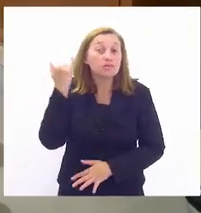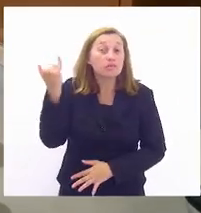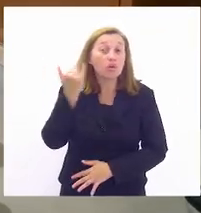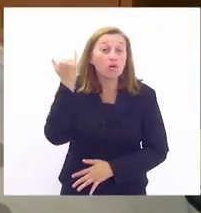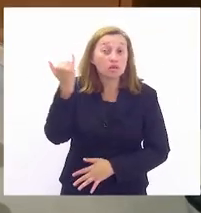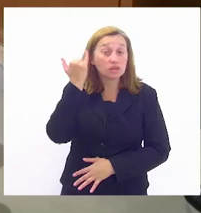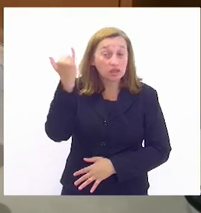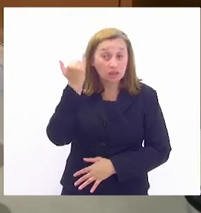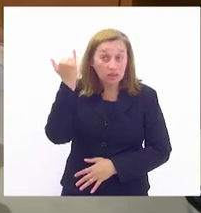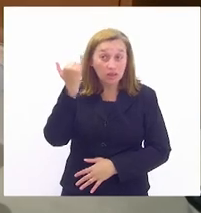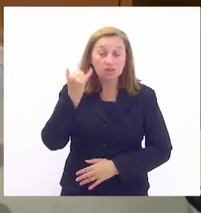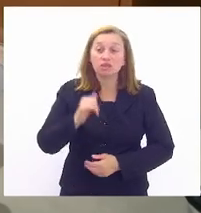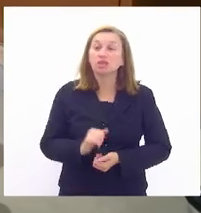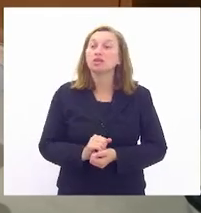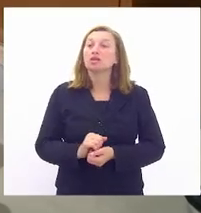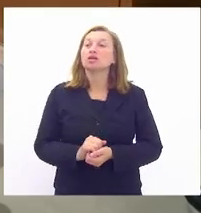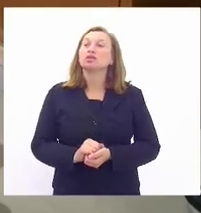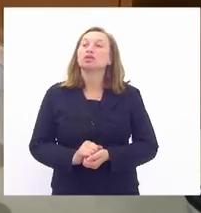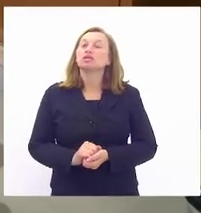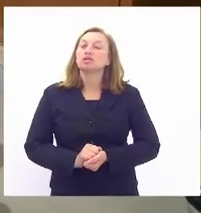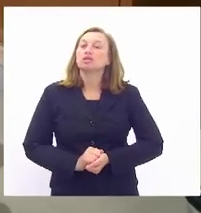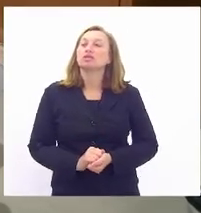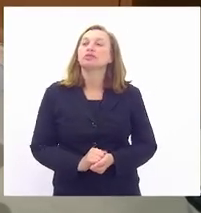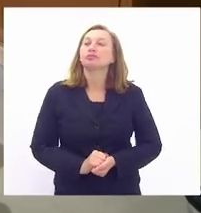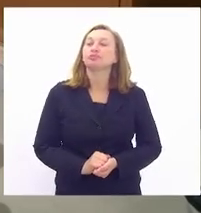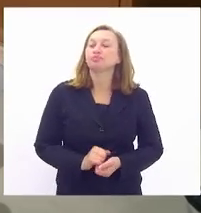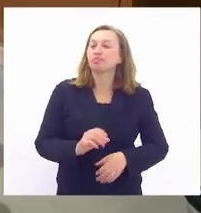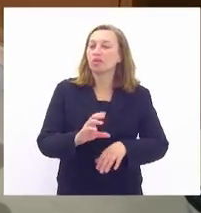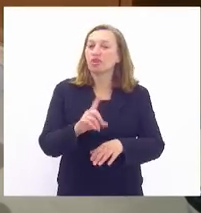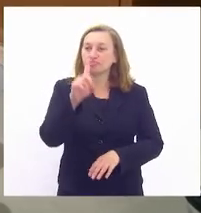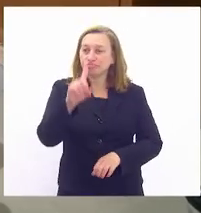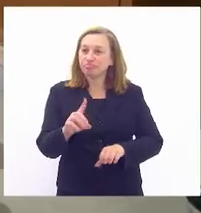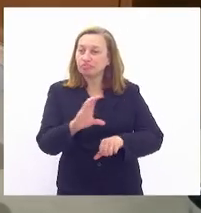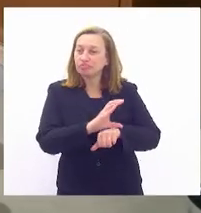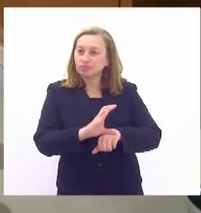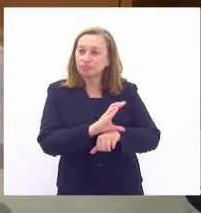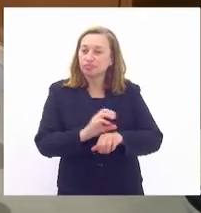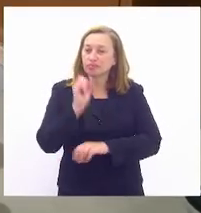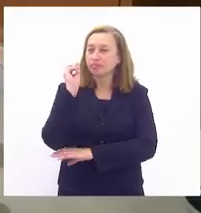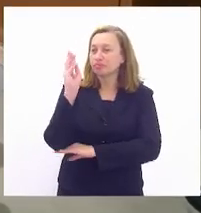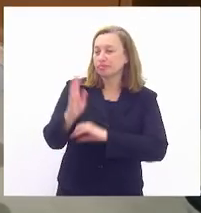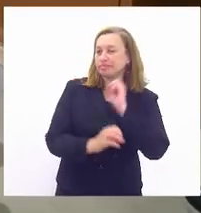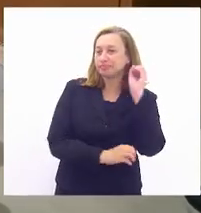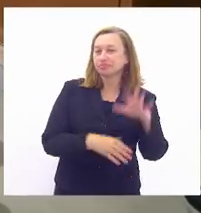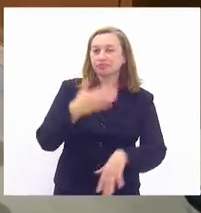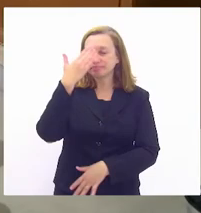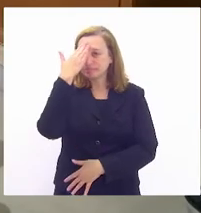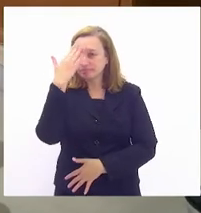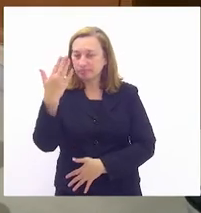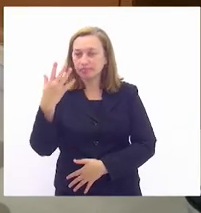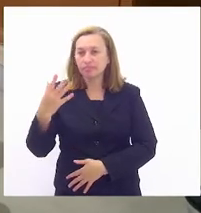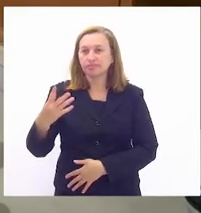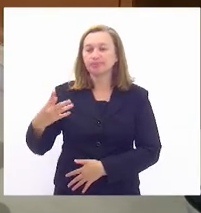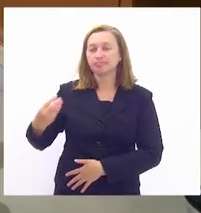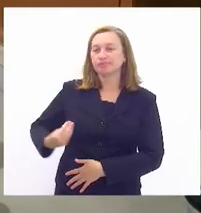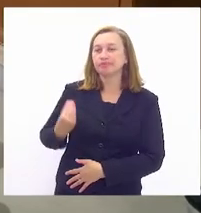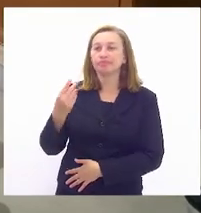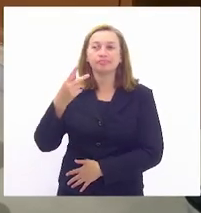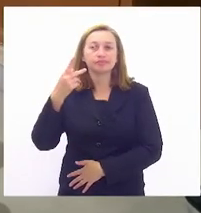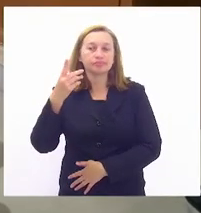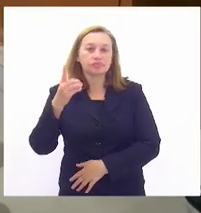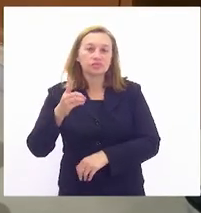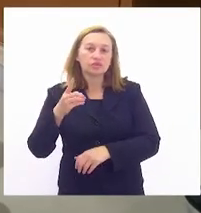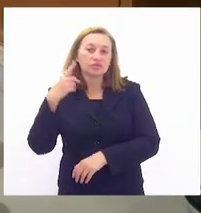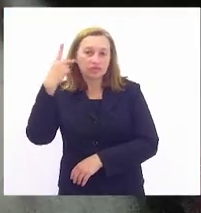direito constitucional que é o meio ambiente. Agradecer aqui também a presença dos vereadores, doutor Raoni, doutor Rodrigo,